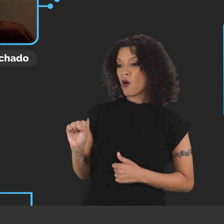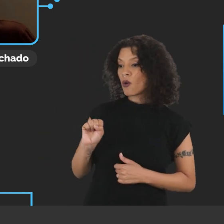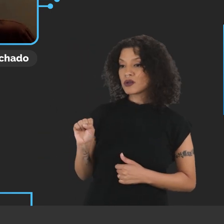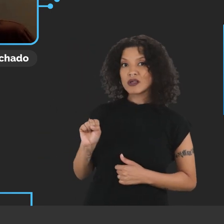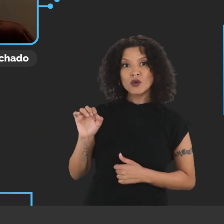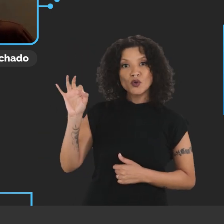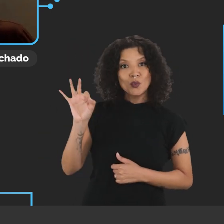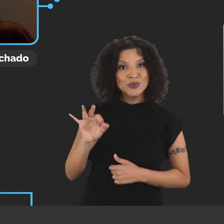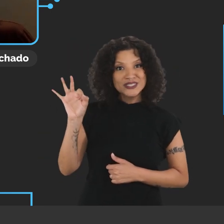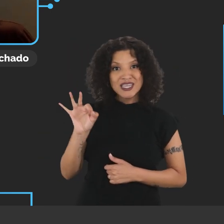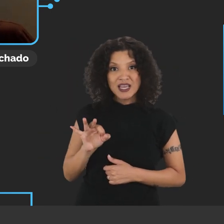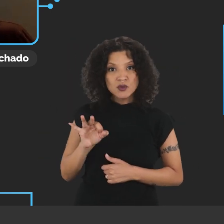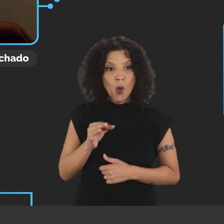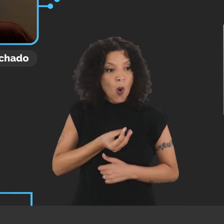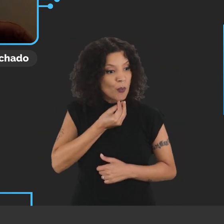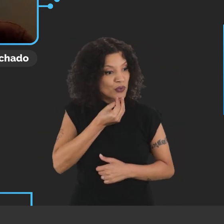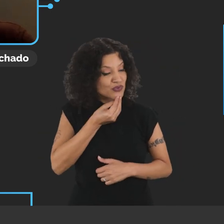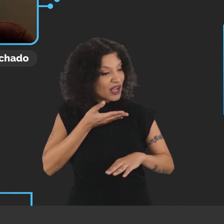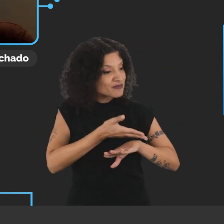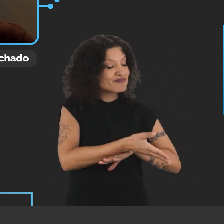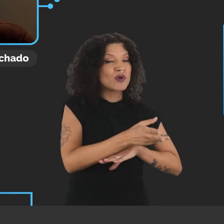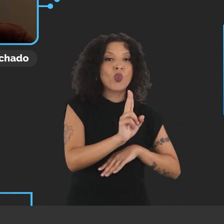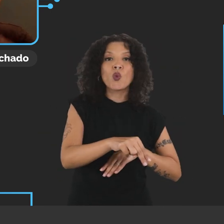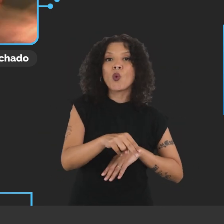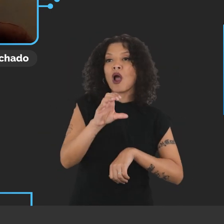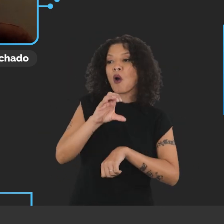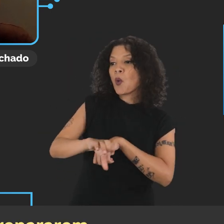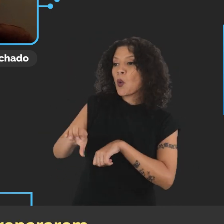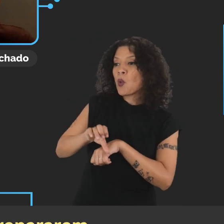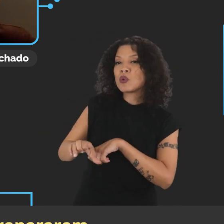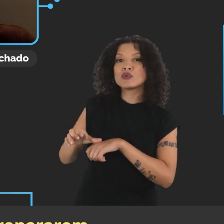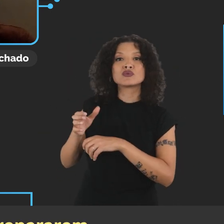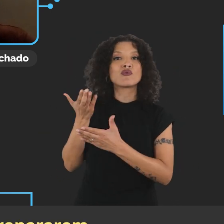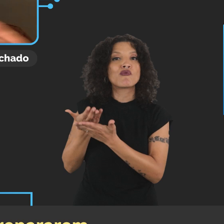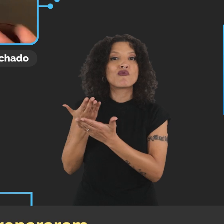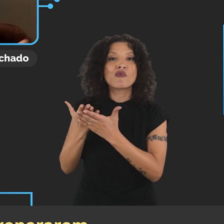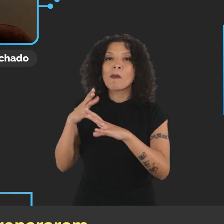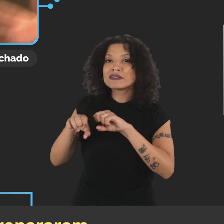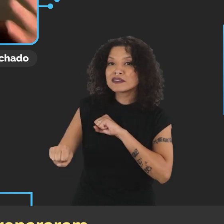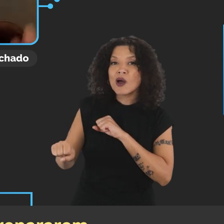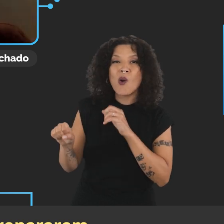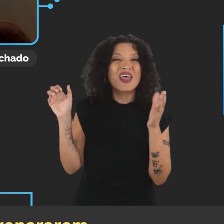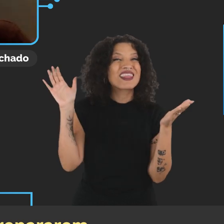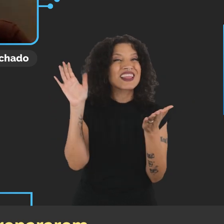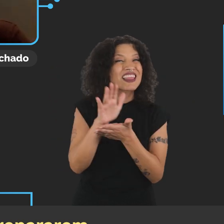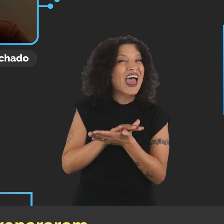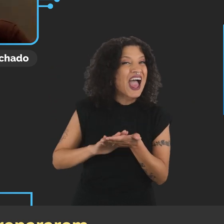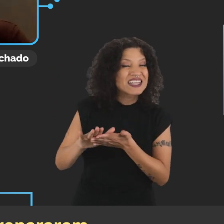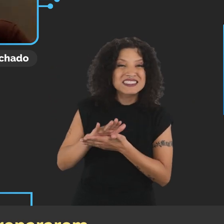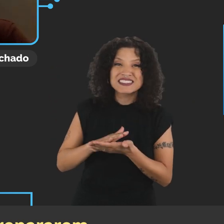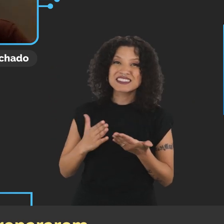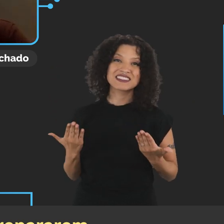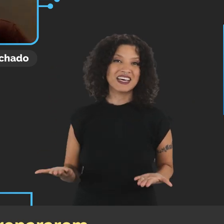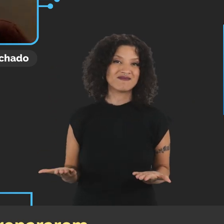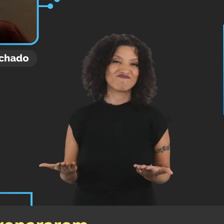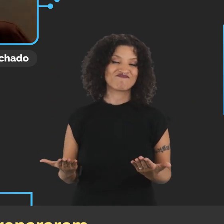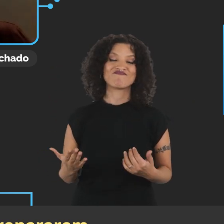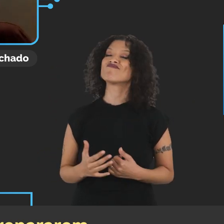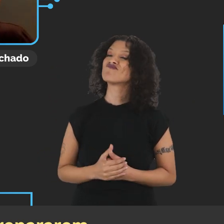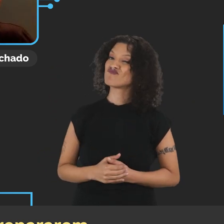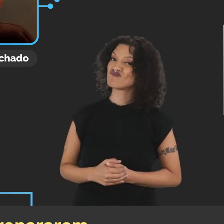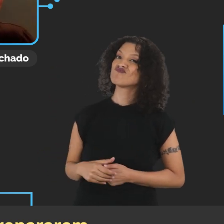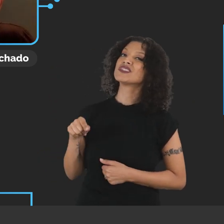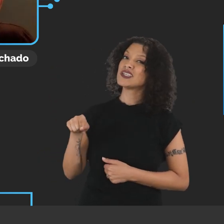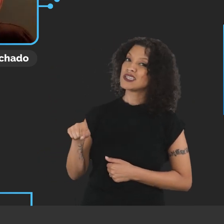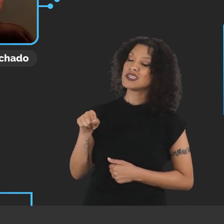mesmo tempo, 88% dizendo que nunca tinham tido oportunidade, nenhum curso, nenhuma formação para se prepararem para o